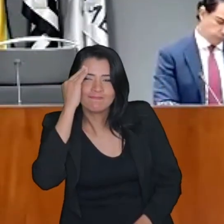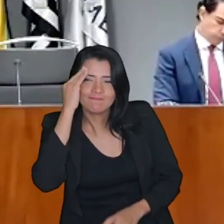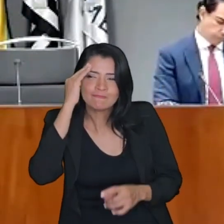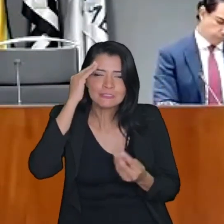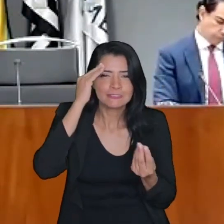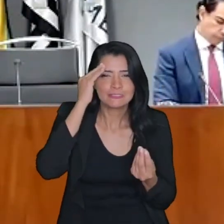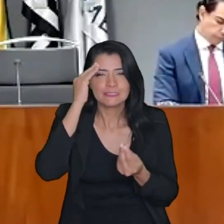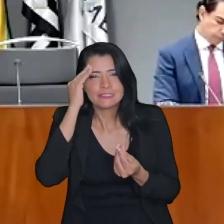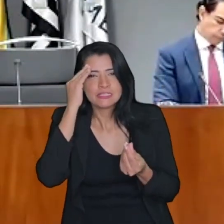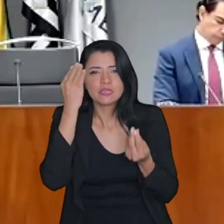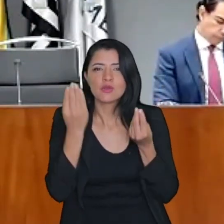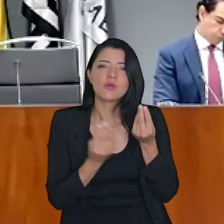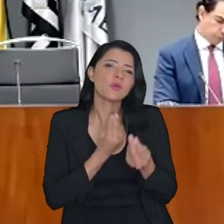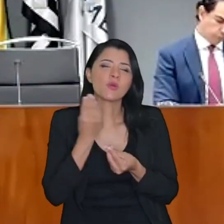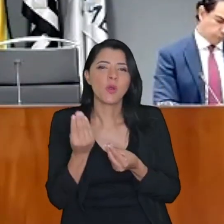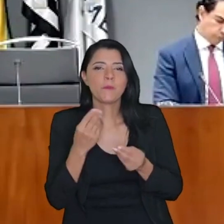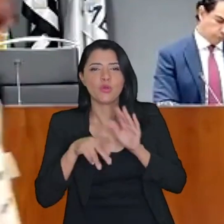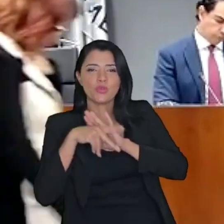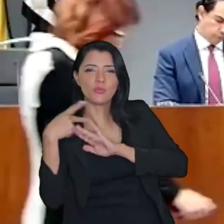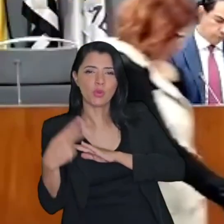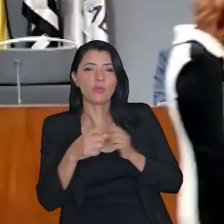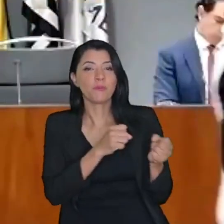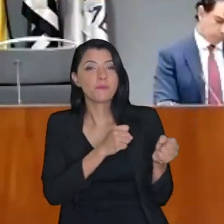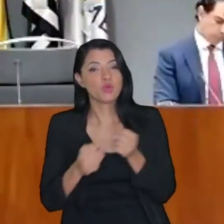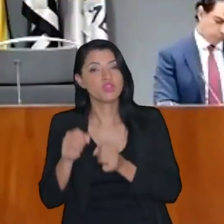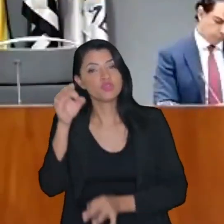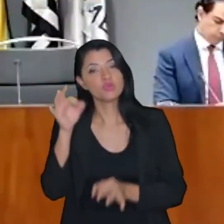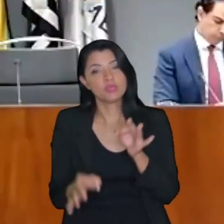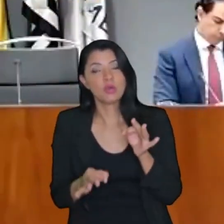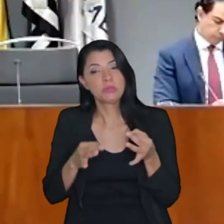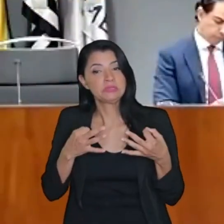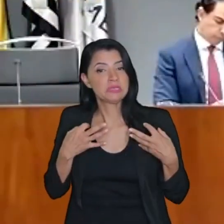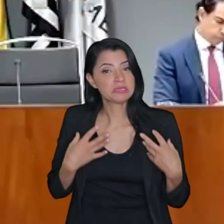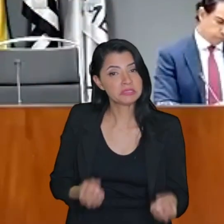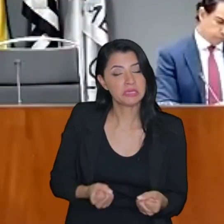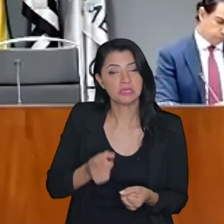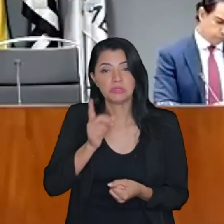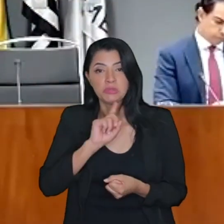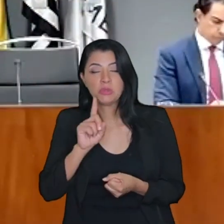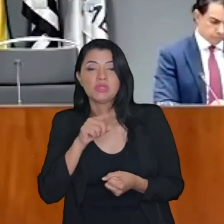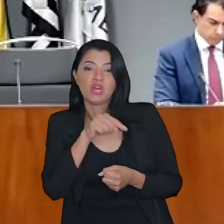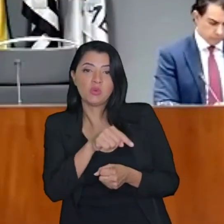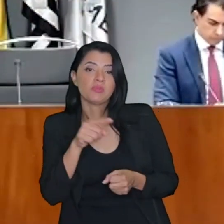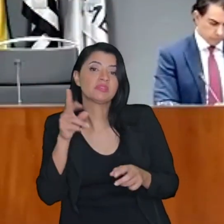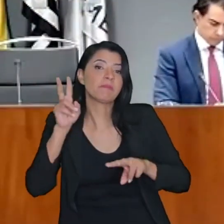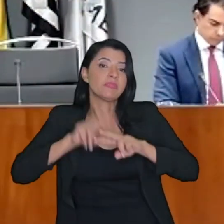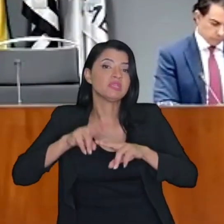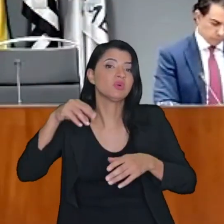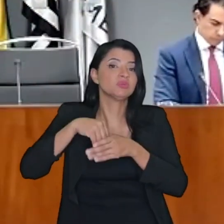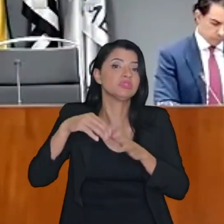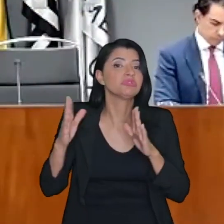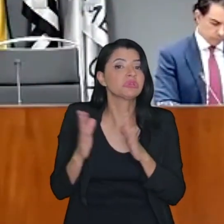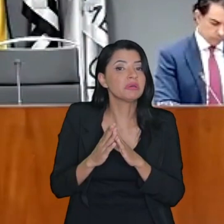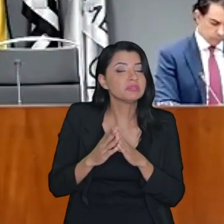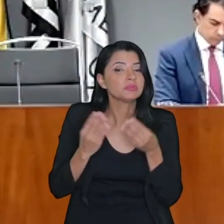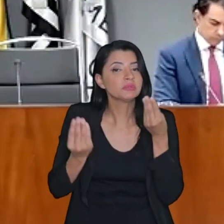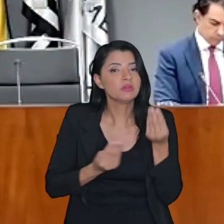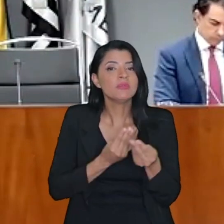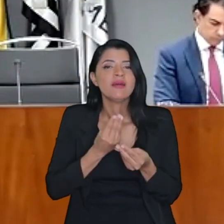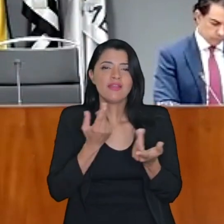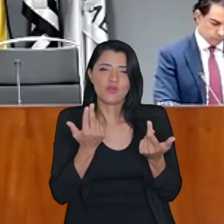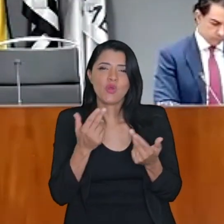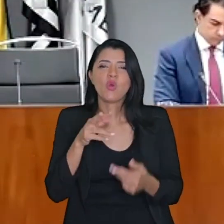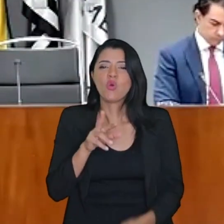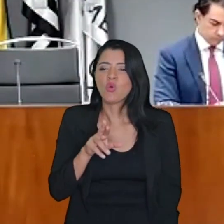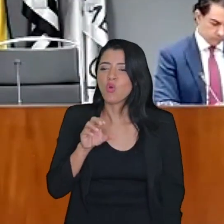entendimento no próprio Poder Judiciário sobre a admissão ou não desses regimes domiciliares, e como bem disse o